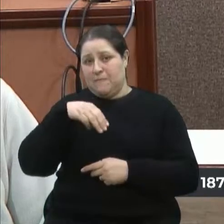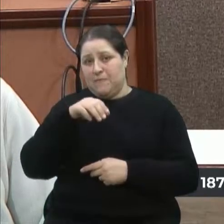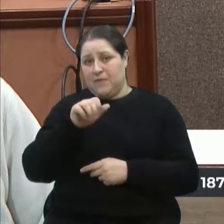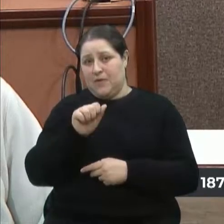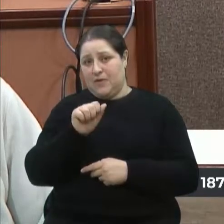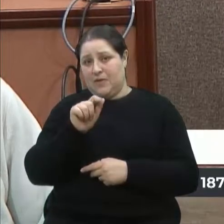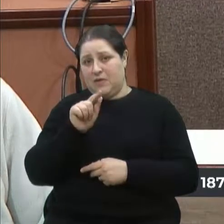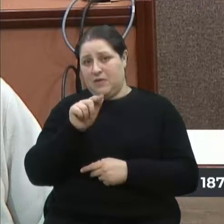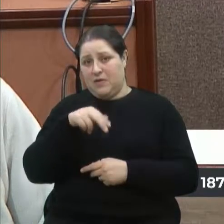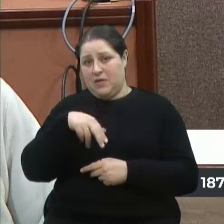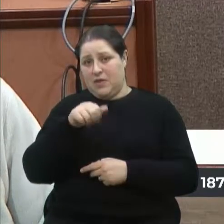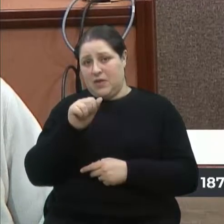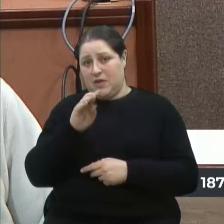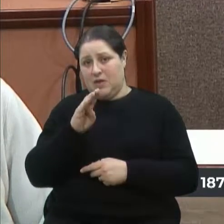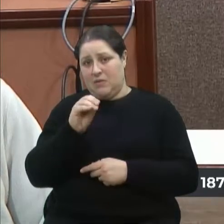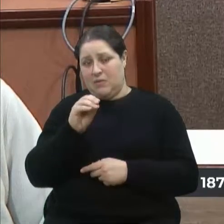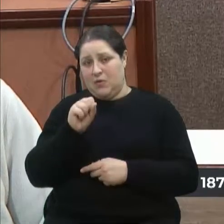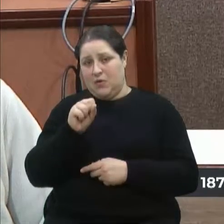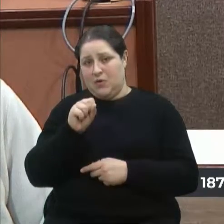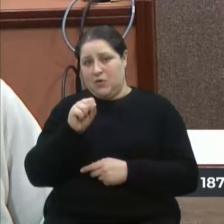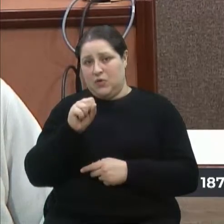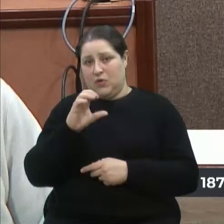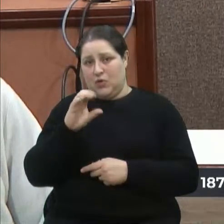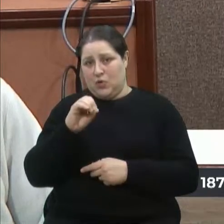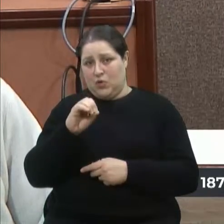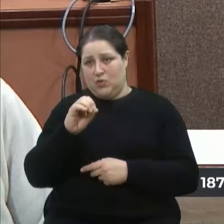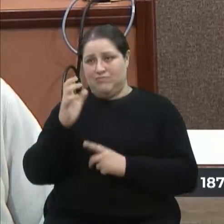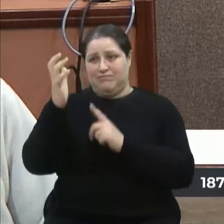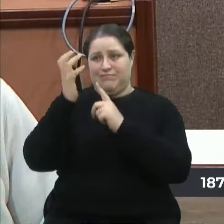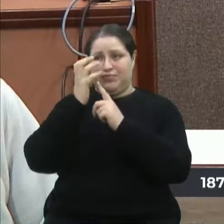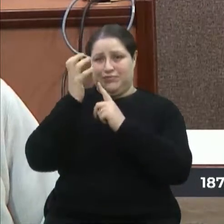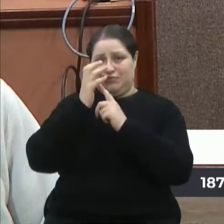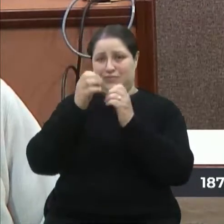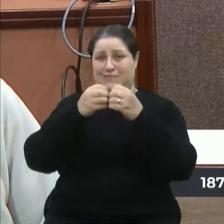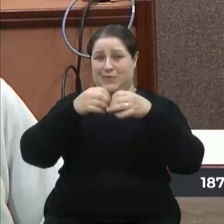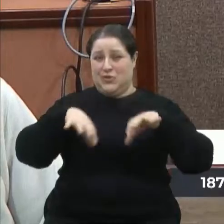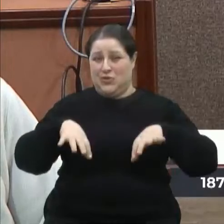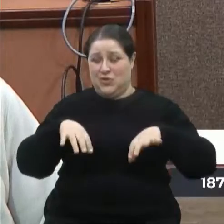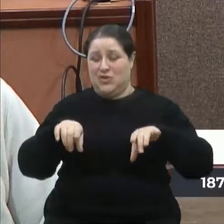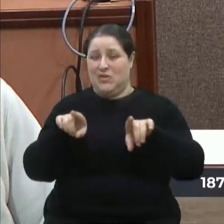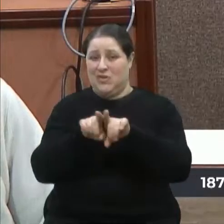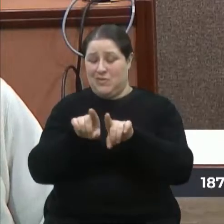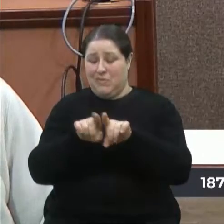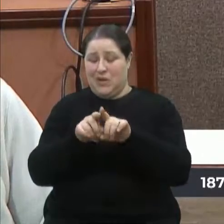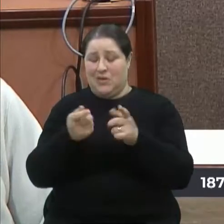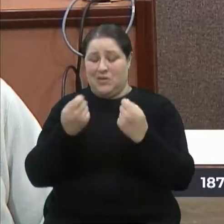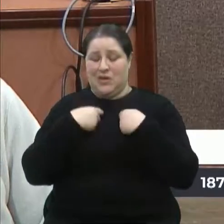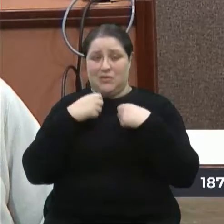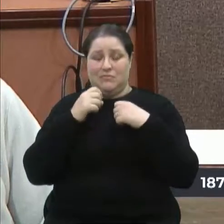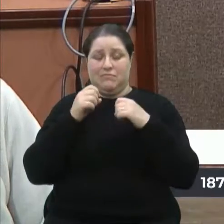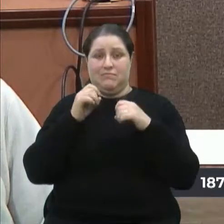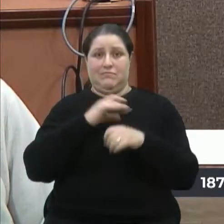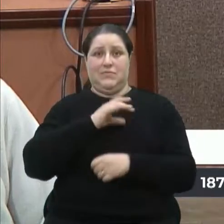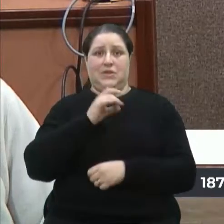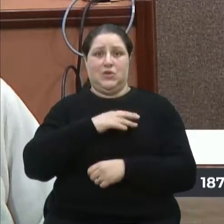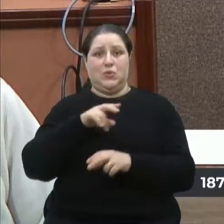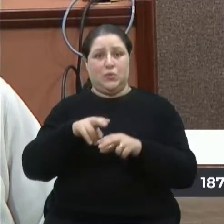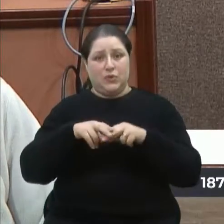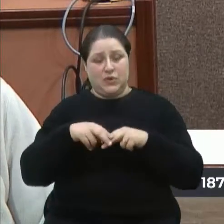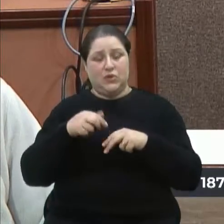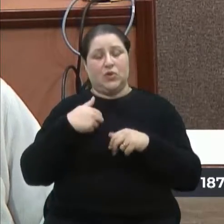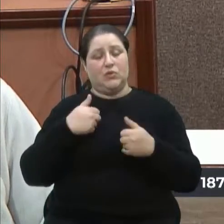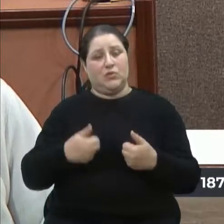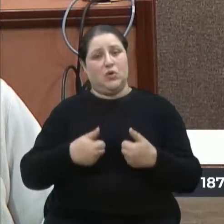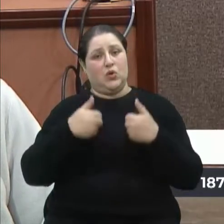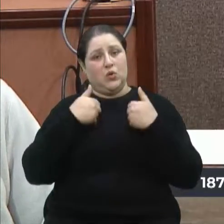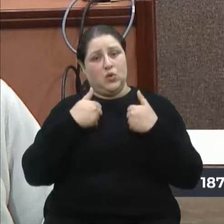que nos afeta e nos assusta absolutamente, né? Acho que é por isso mesmo que eu tenho orgulho desse governo que investe tanto